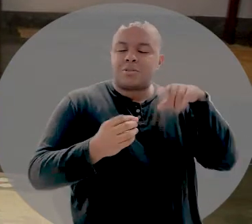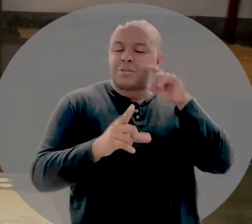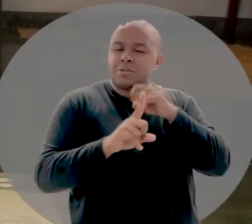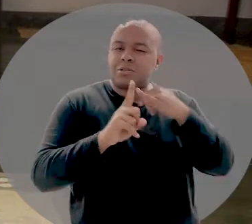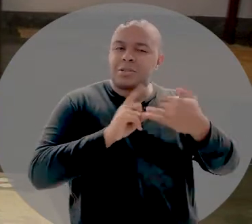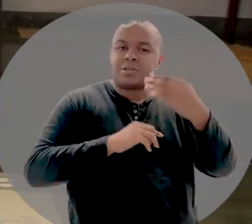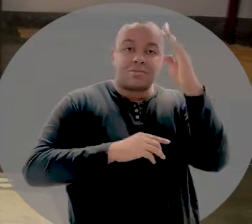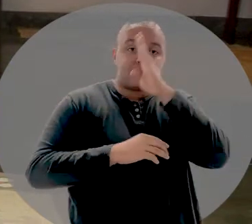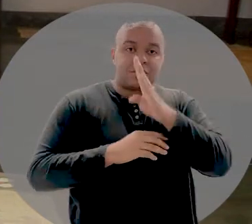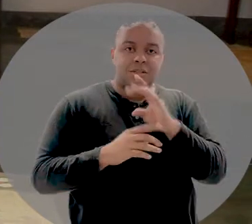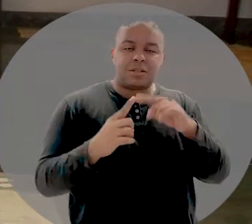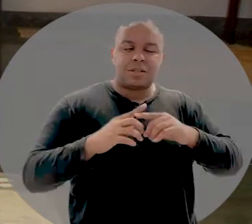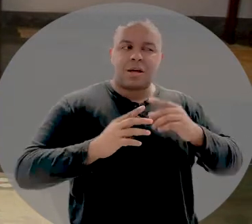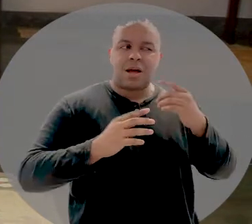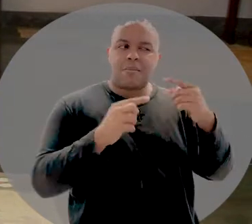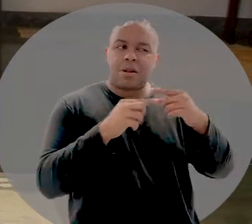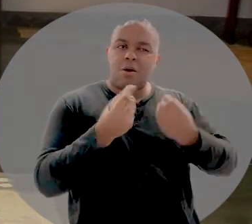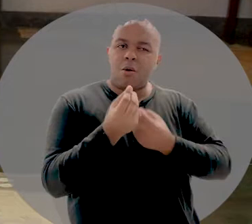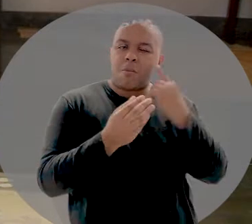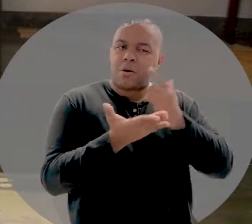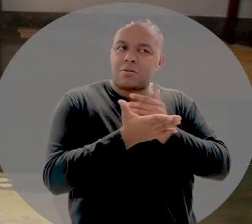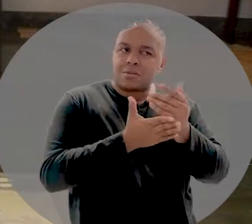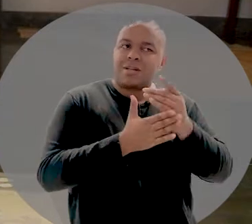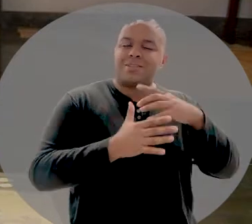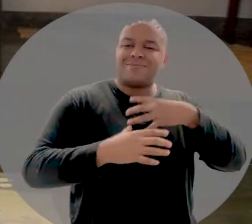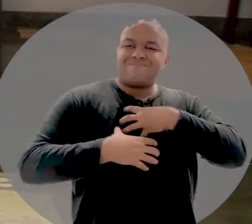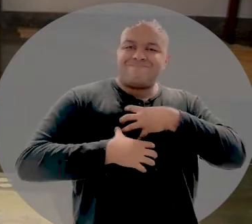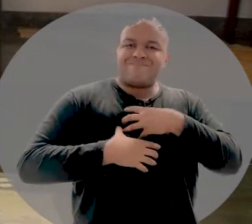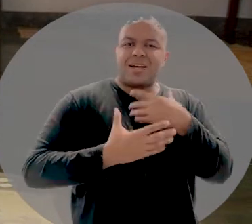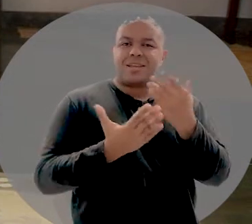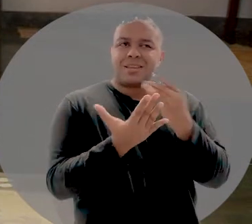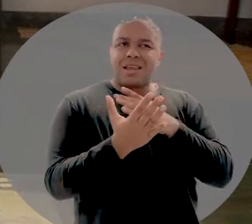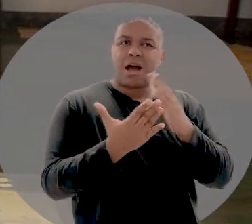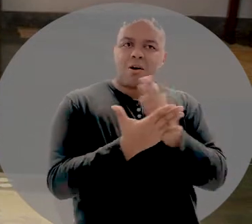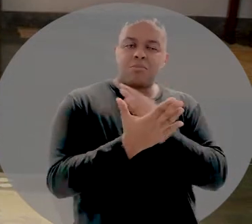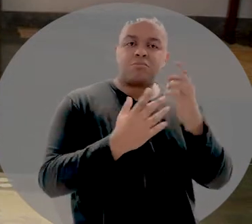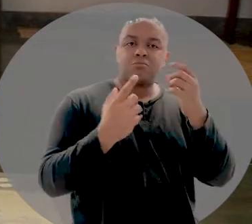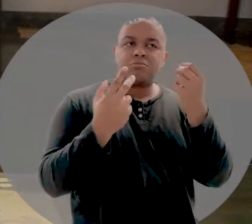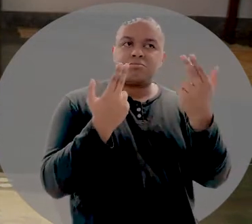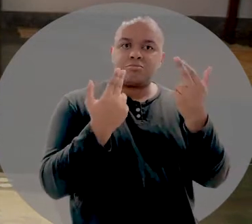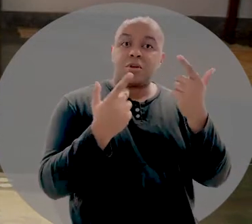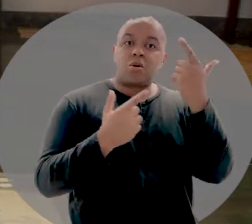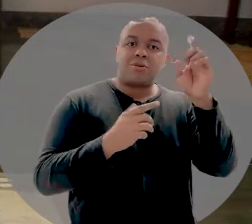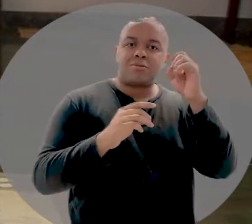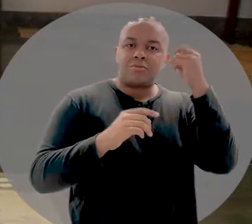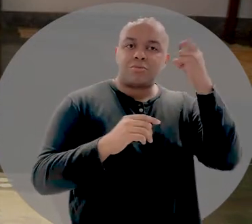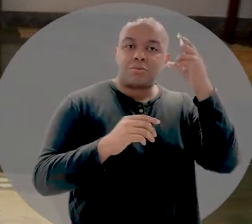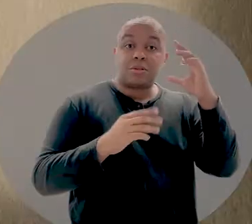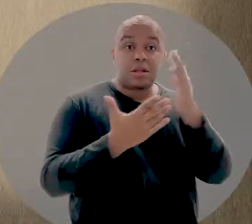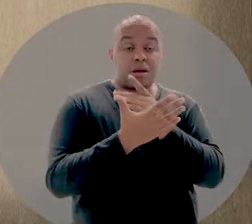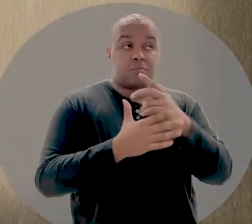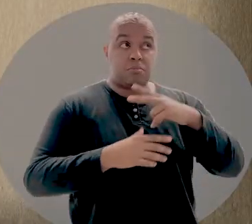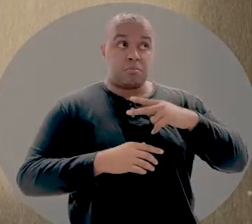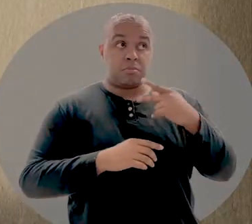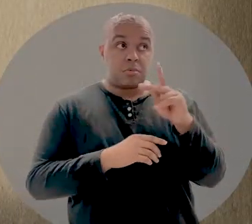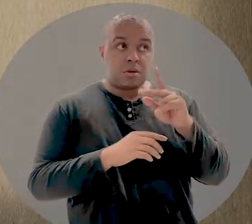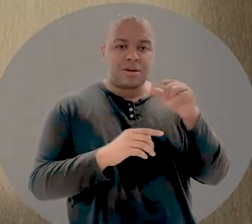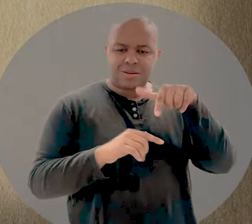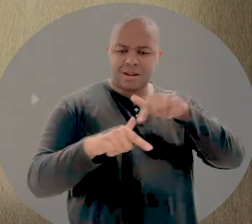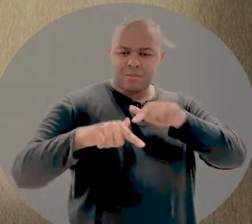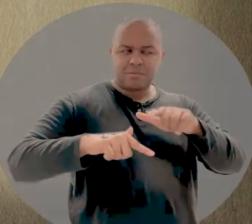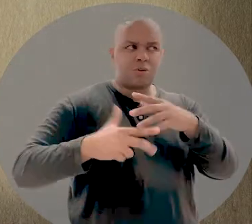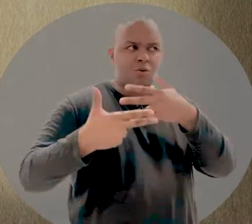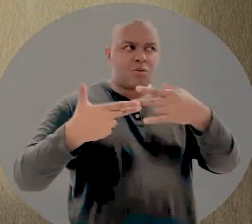nossa sociedade brasileira lida com a deficiência, que ainda que ela guarde semelhanças com outras culturas, ela tem particularidades. Neste